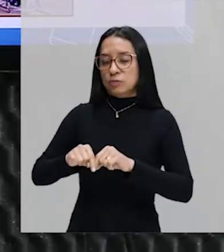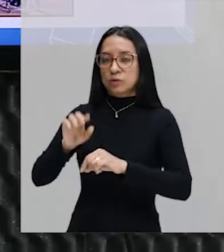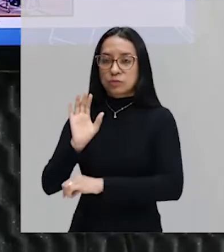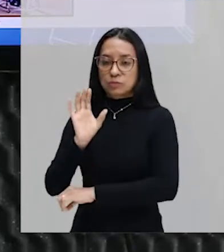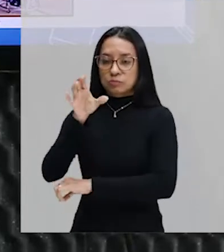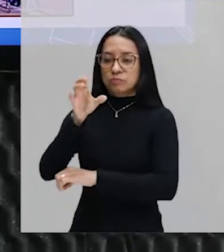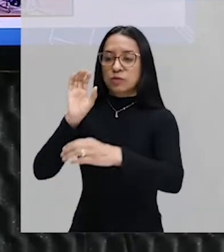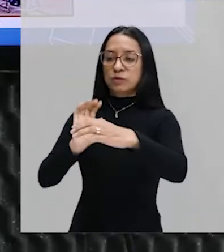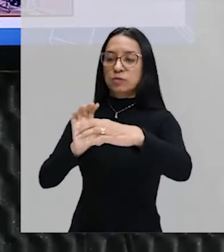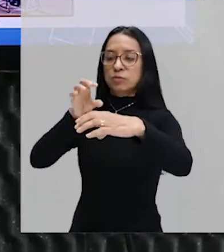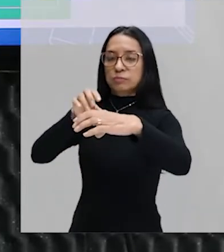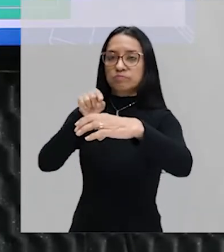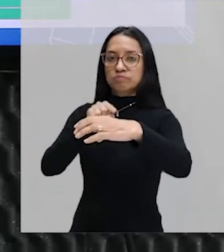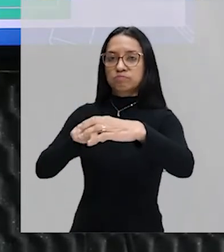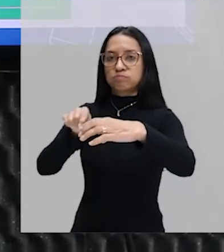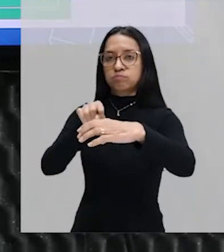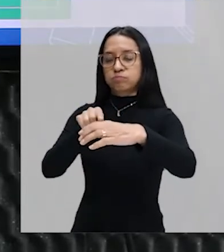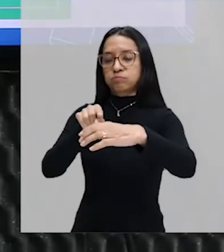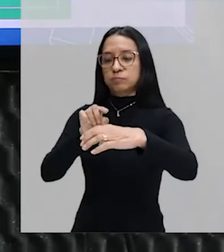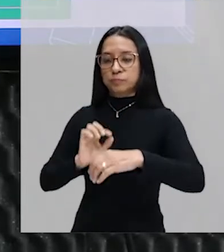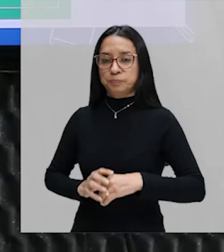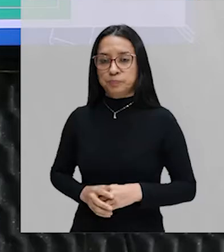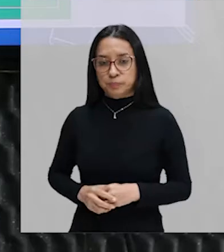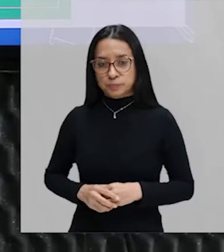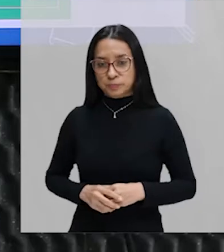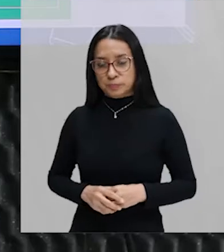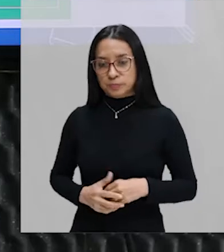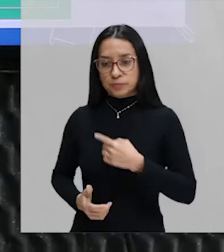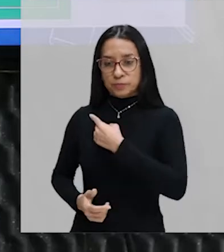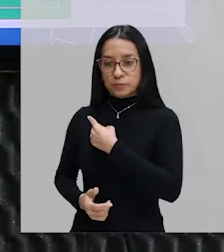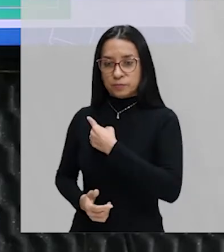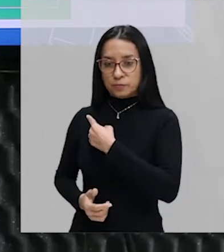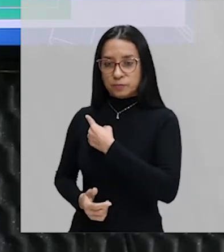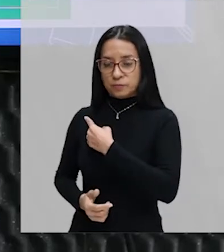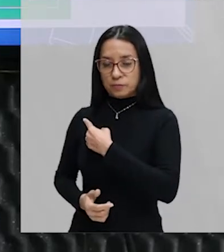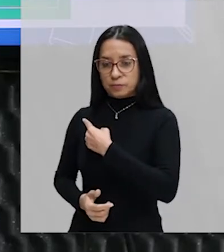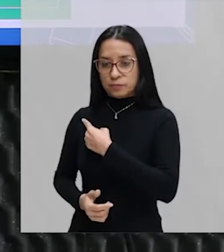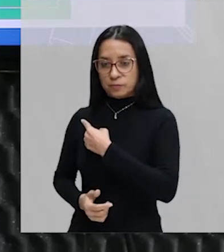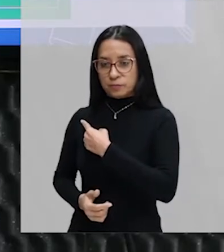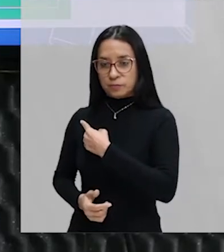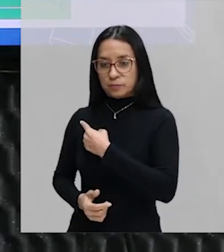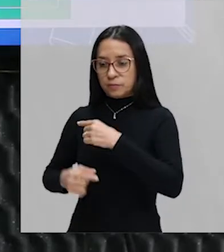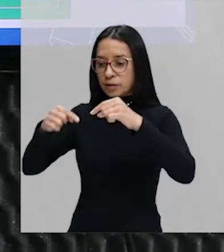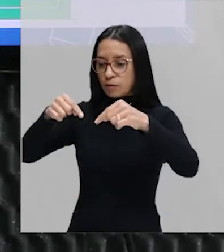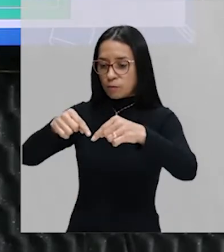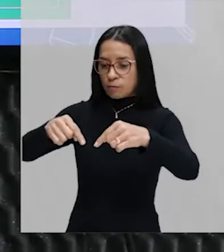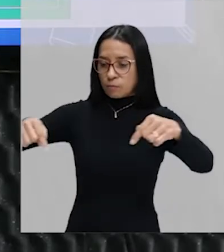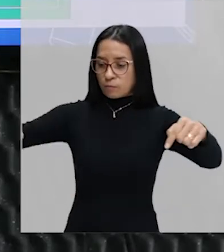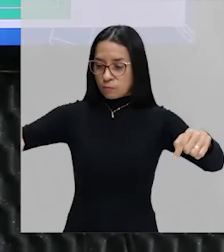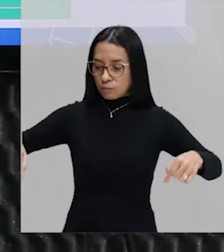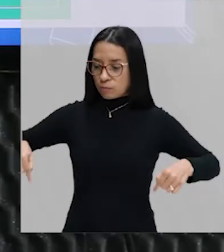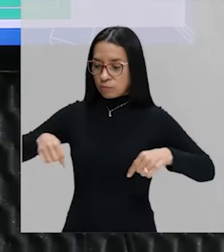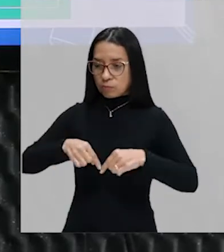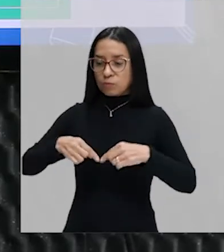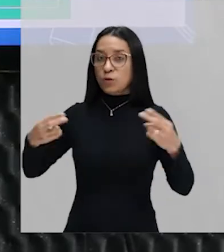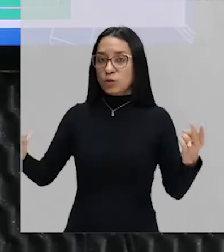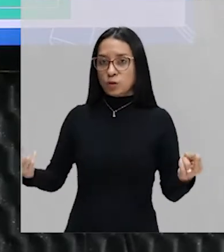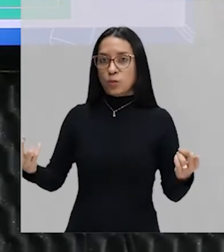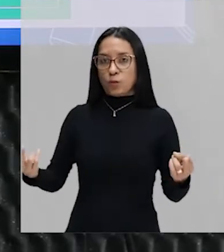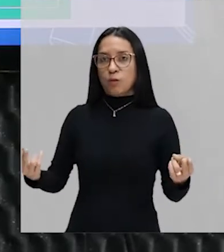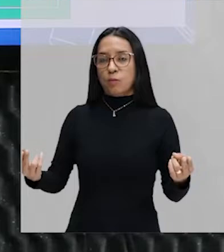basquete, fazer uma cesta. A quadra de jogo, mesmo tamanho da quadra de jogo do